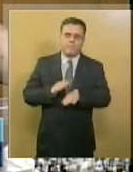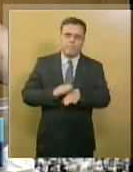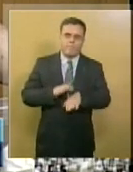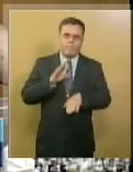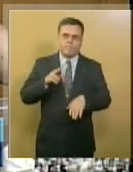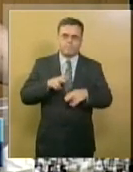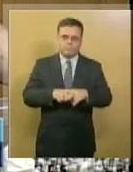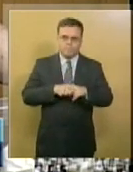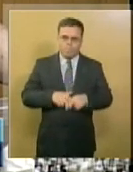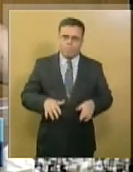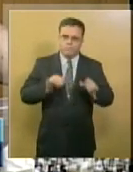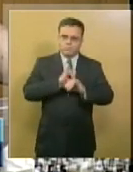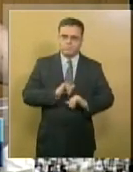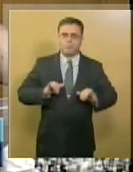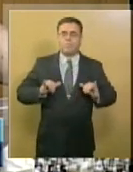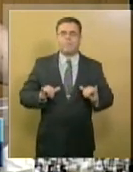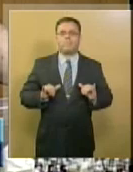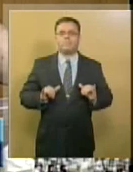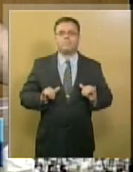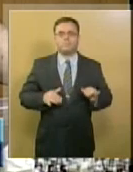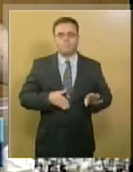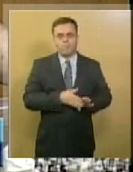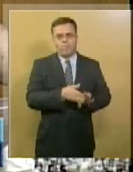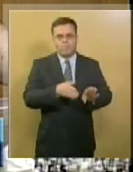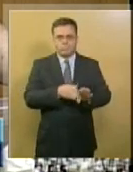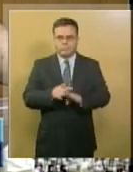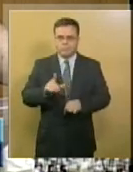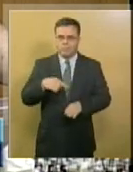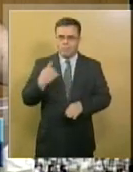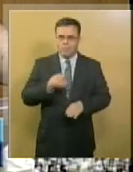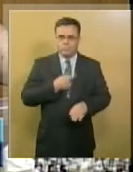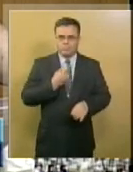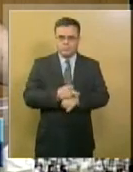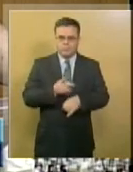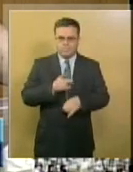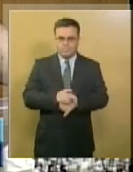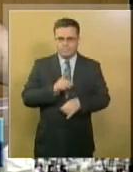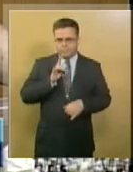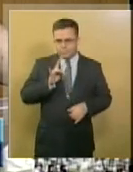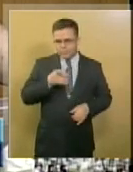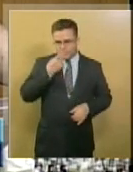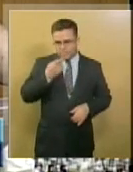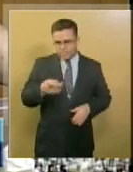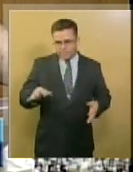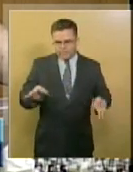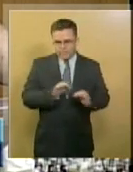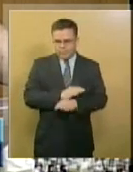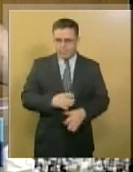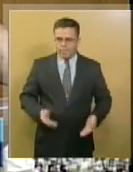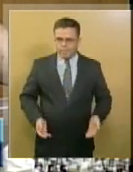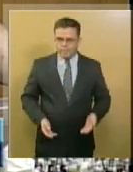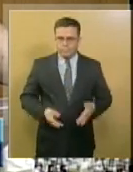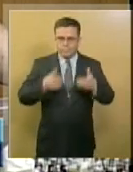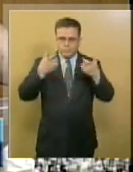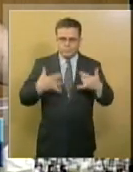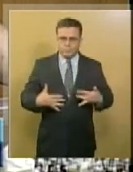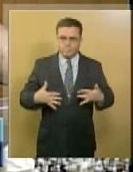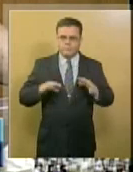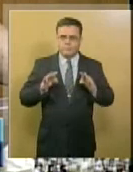que eu tinha para lhes falar e dizer. Cuidemos imediatamente. Isso foi só uma pincelada. Não dá para falar tudo